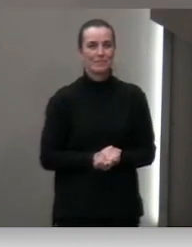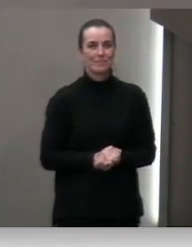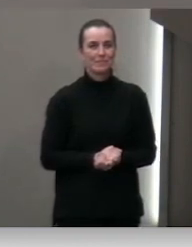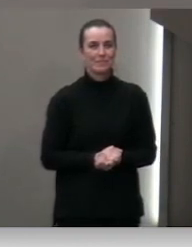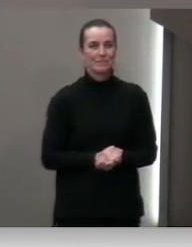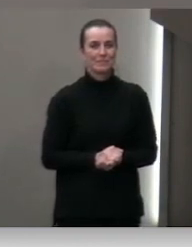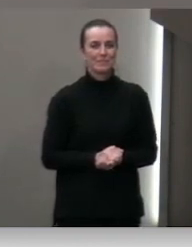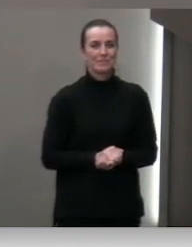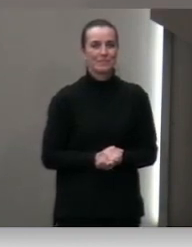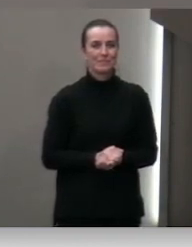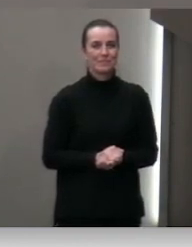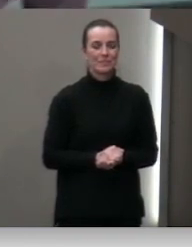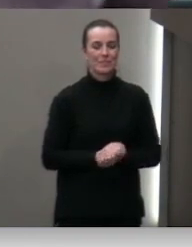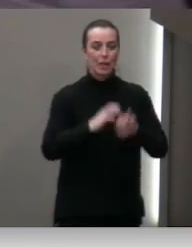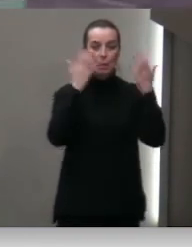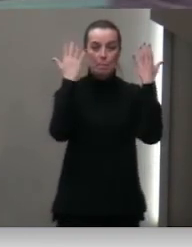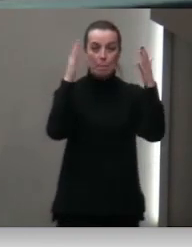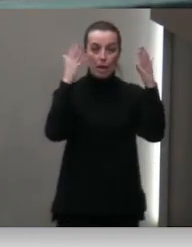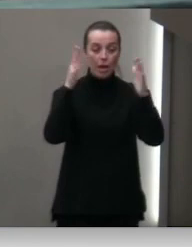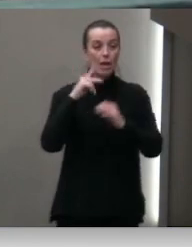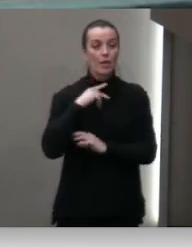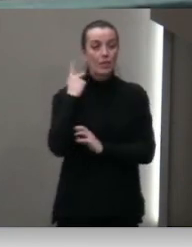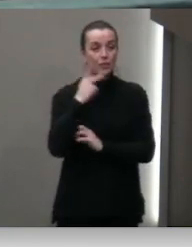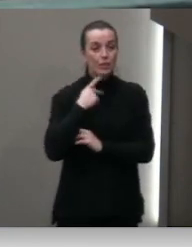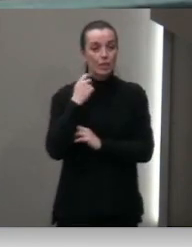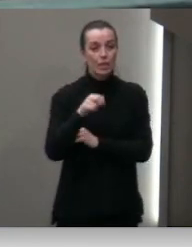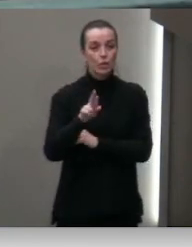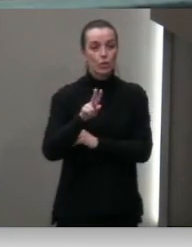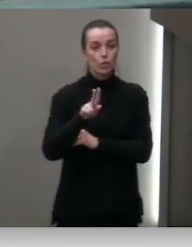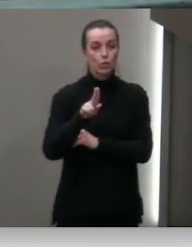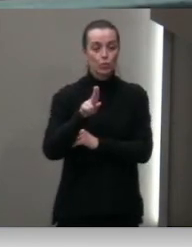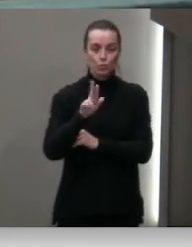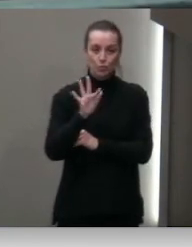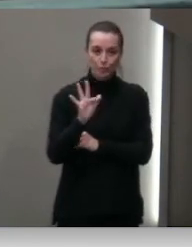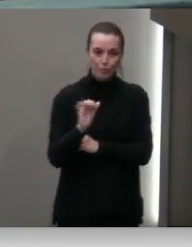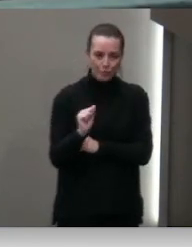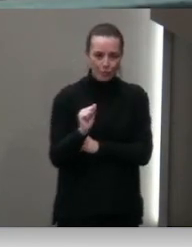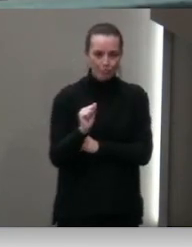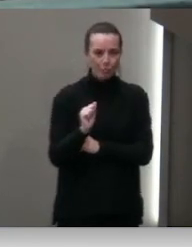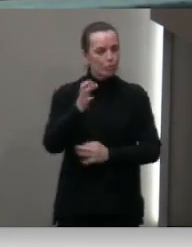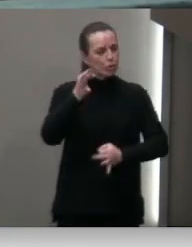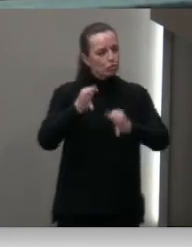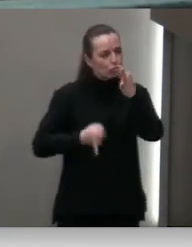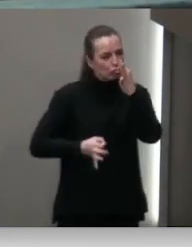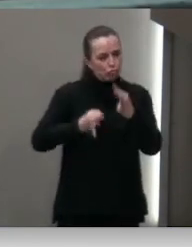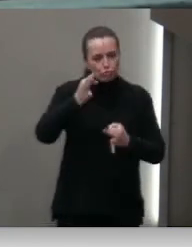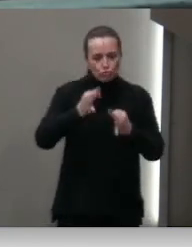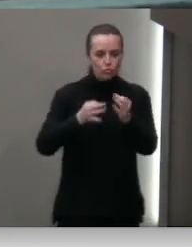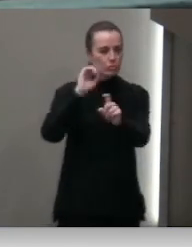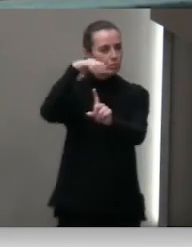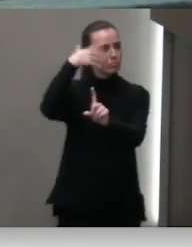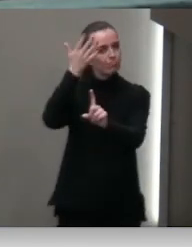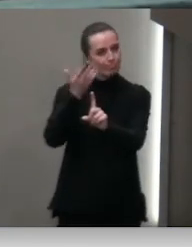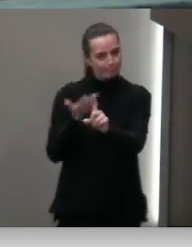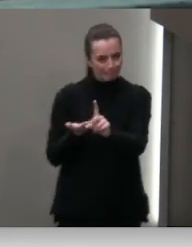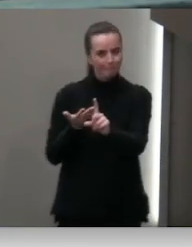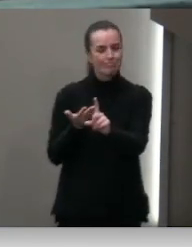Ada. Parabéns, vereador Rufa, pela justa e merecida homenagem que o senhor